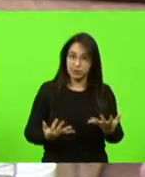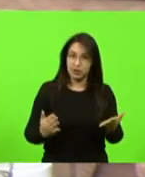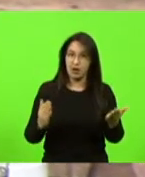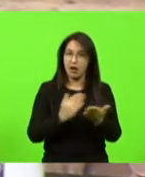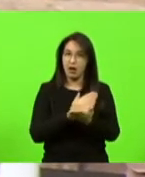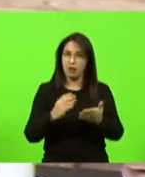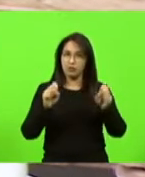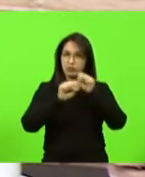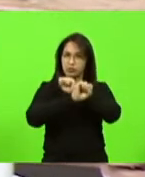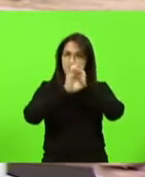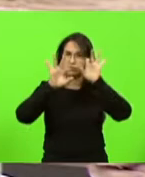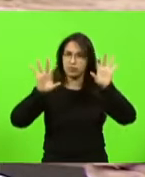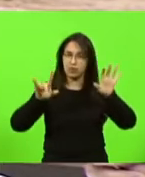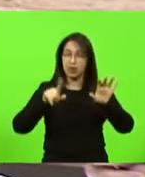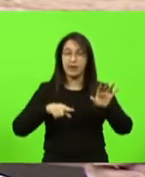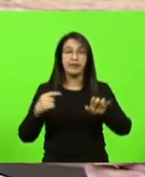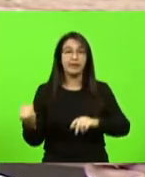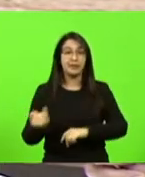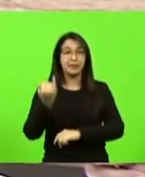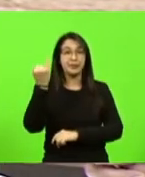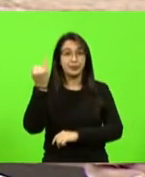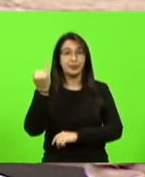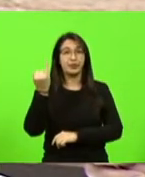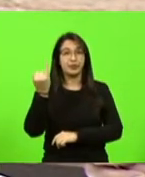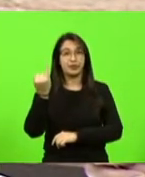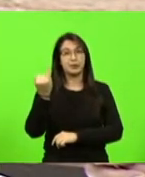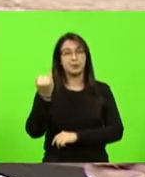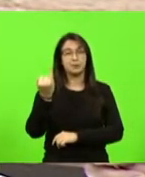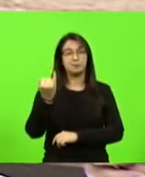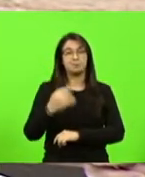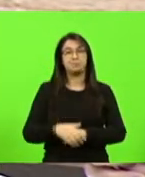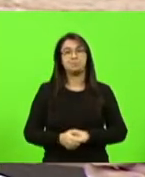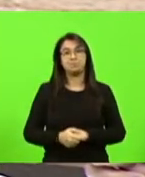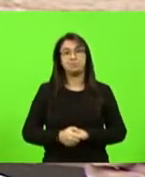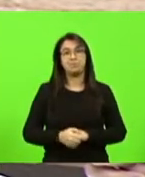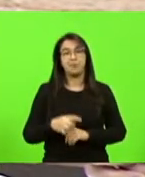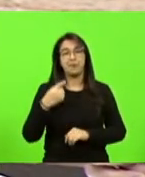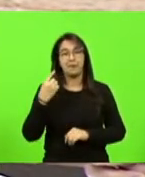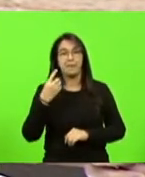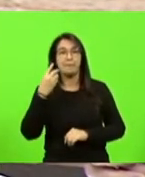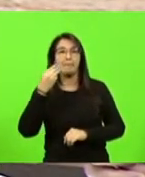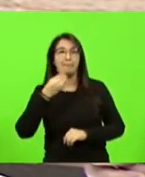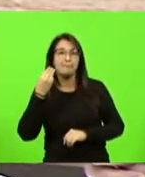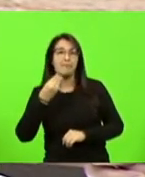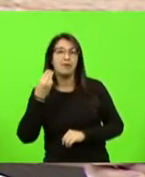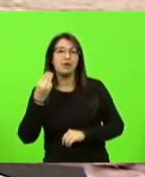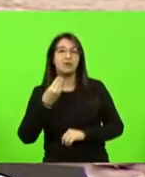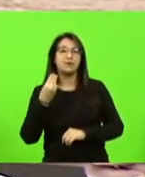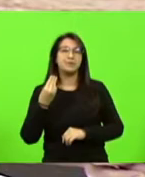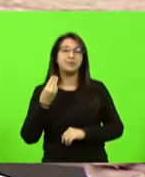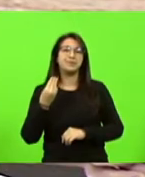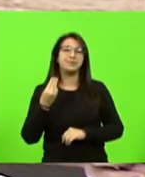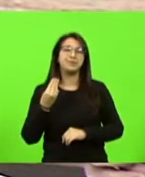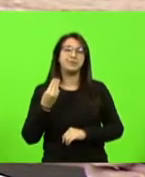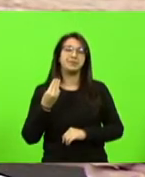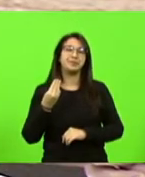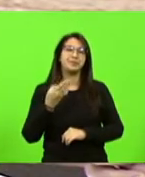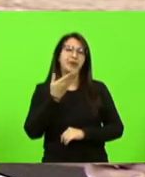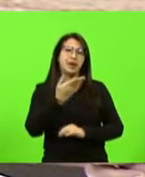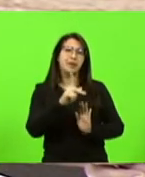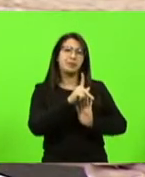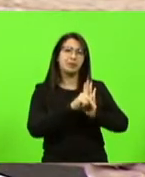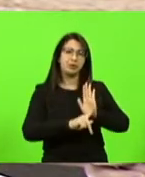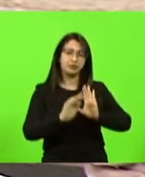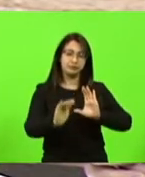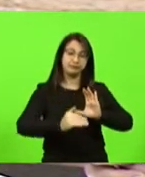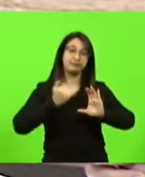que é importante, deputado José Milton, deputado Márcio Machado. Quando esse projeto veio para